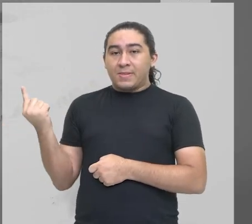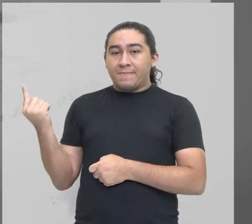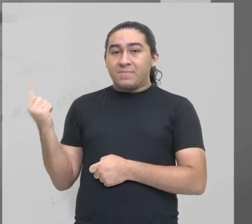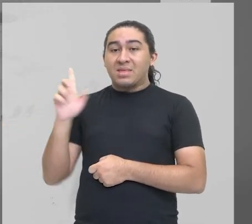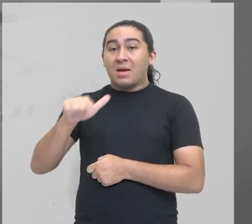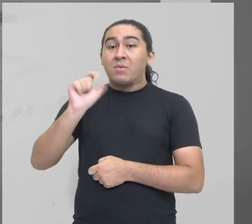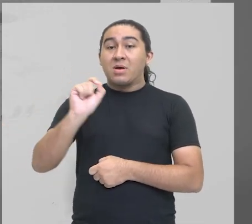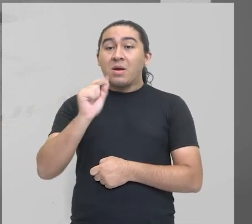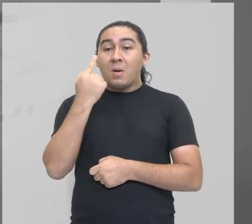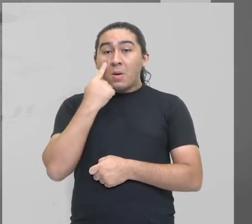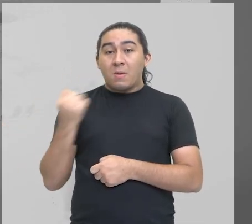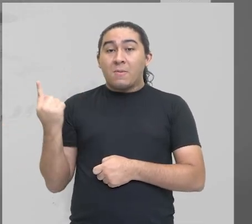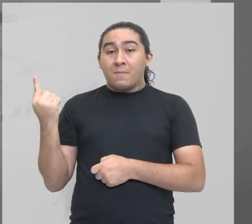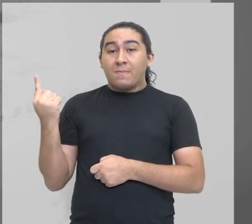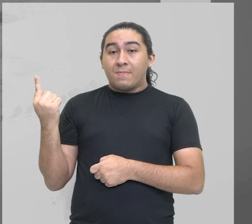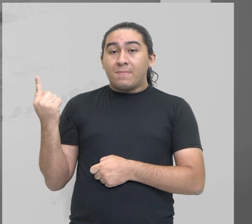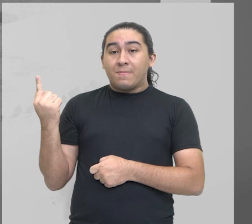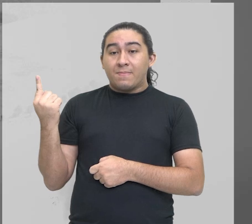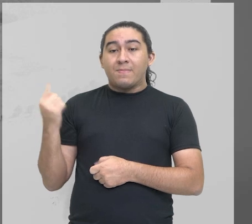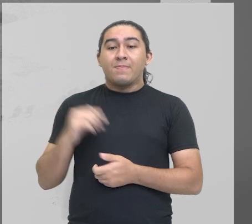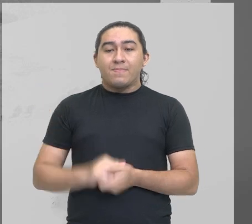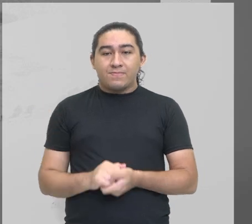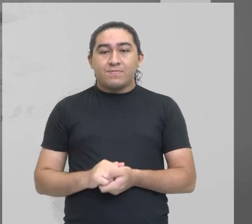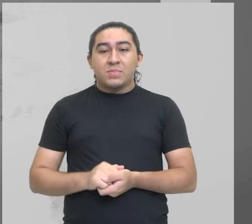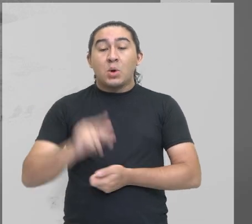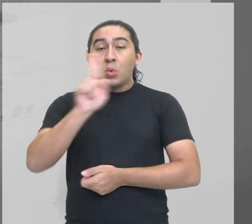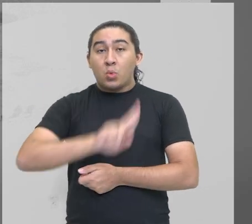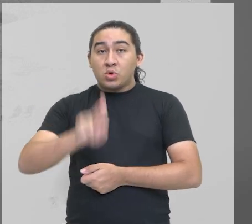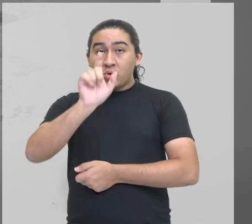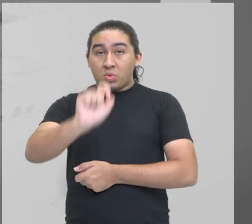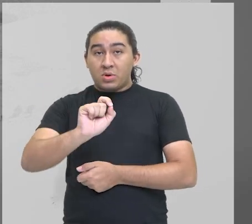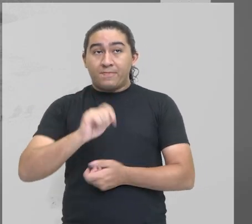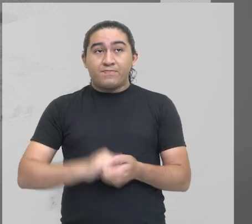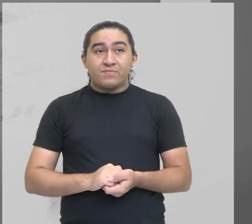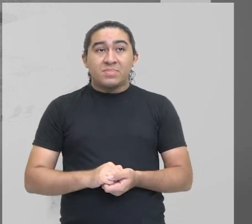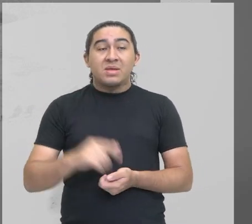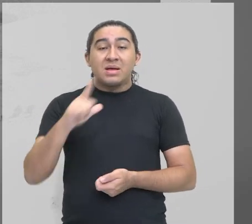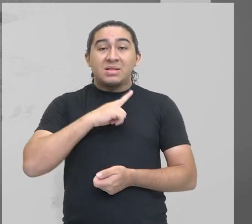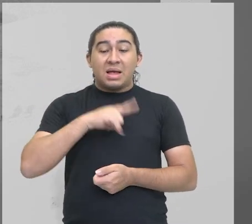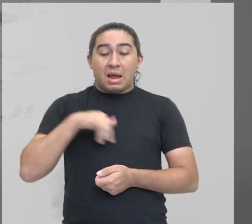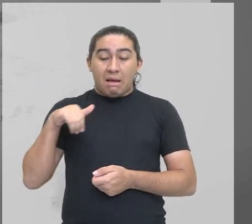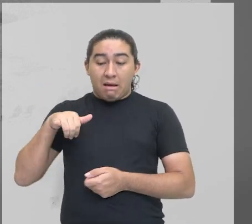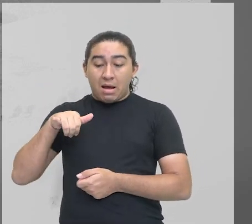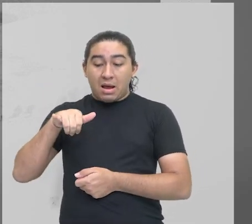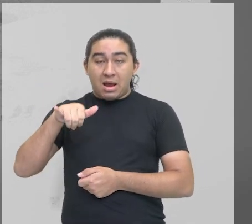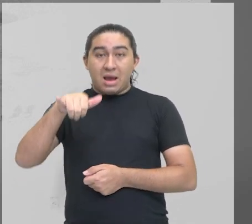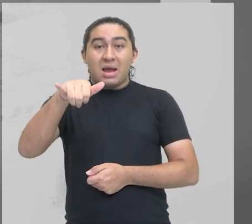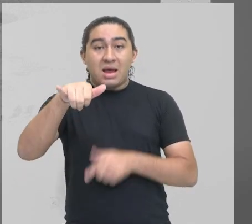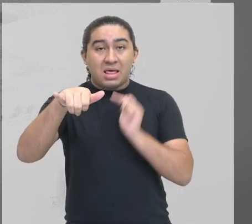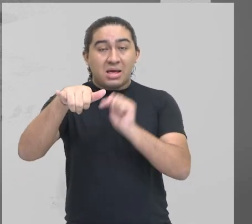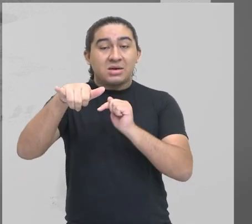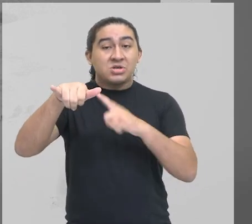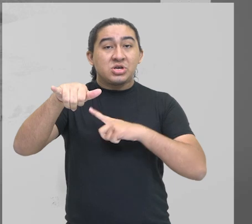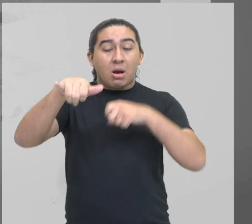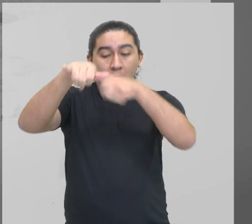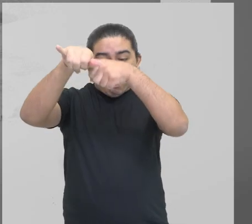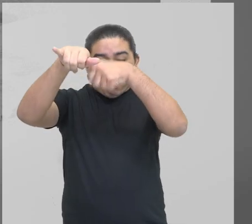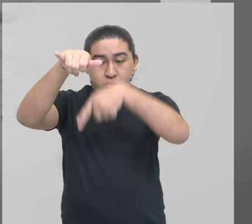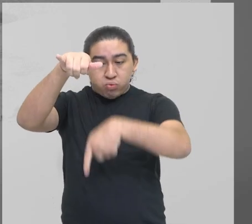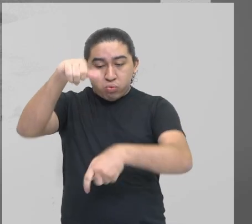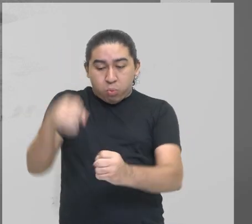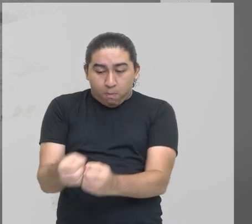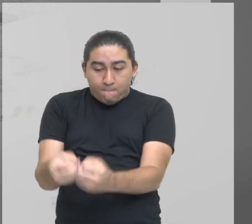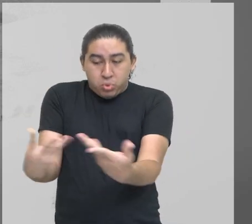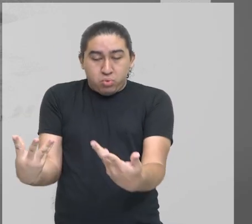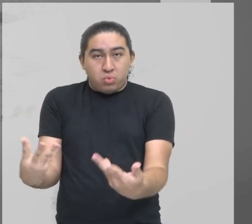a Blitzkrieg, tá, gente? Utilizando primeiramente a Força Aérea, que era a Luftwaffe, o